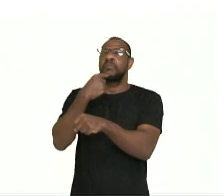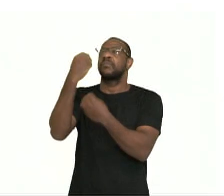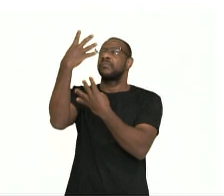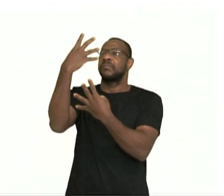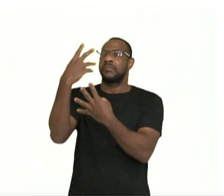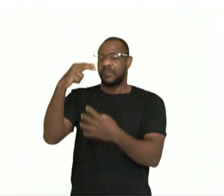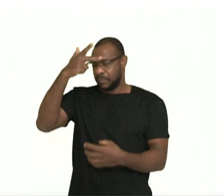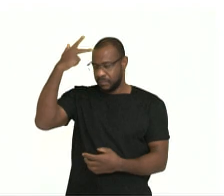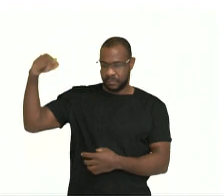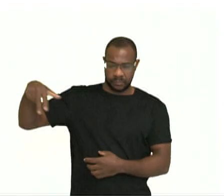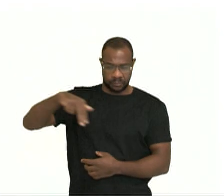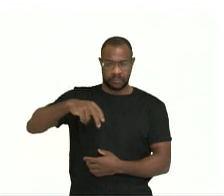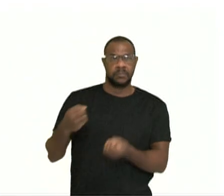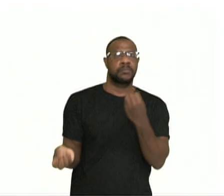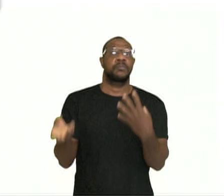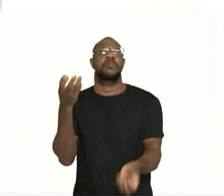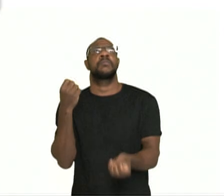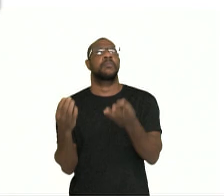muito comum, tá?